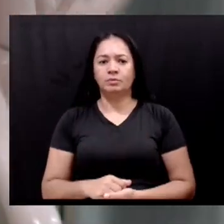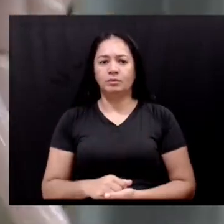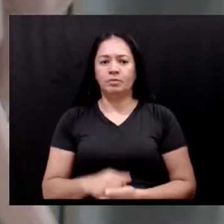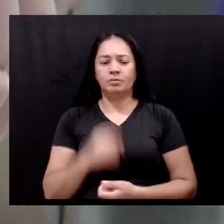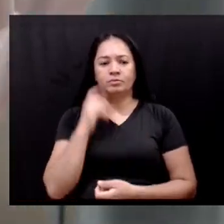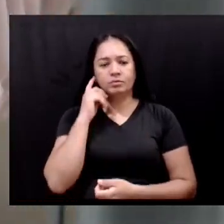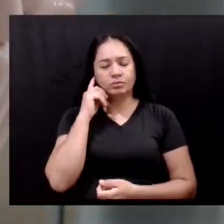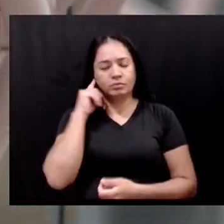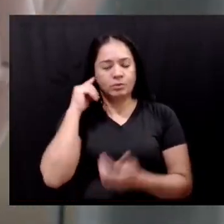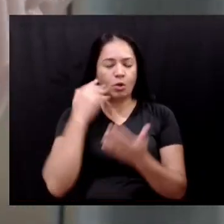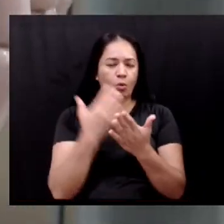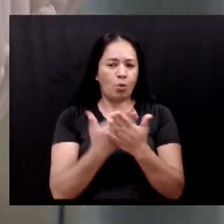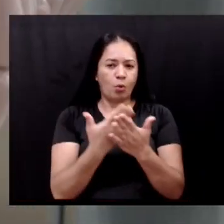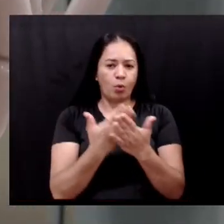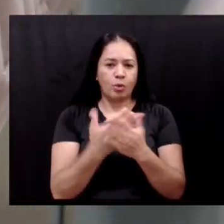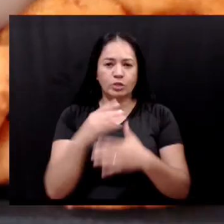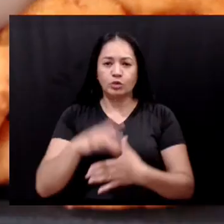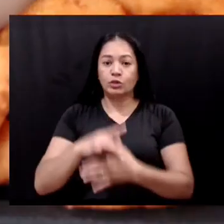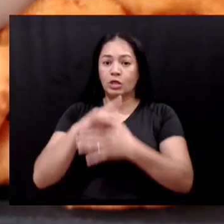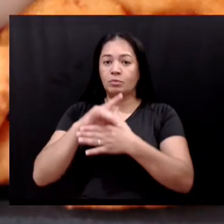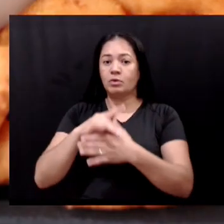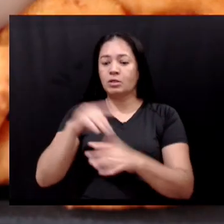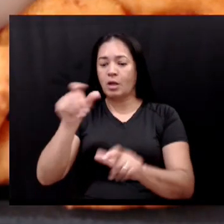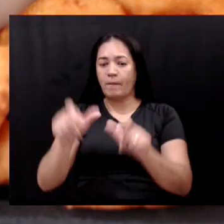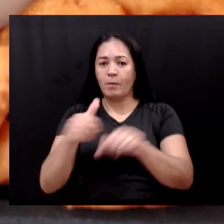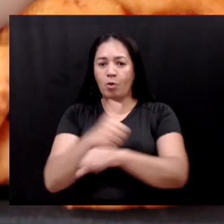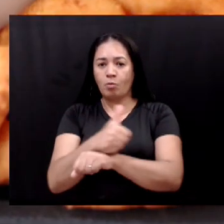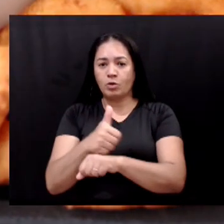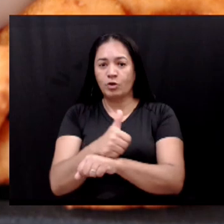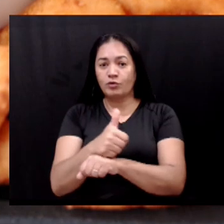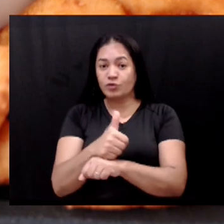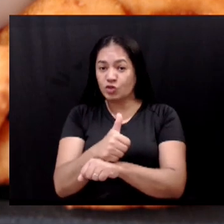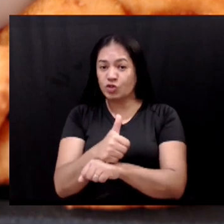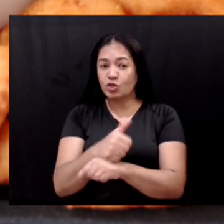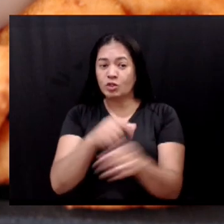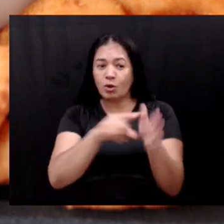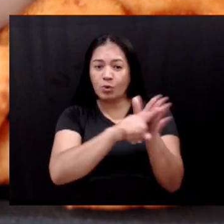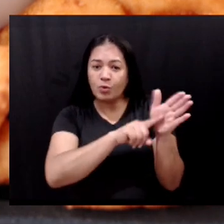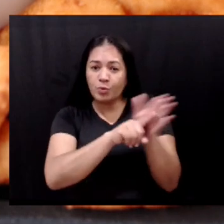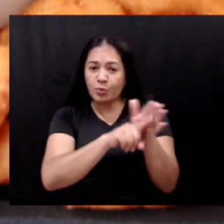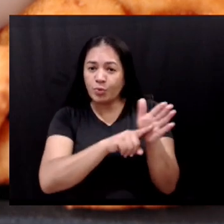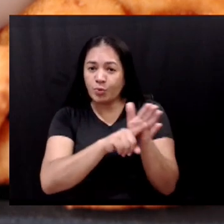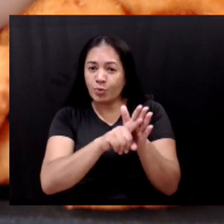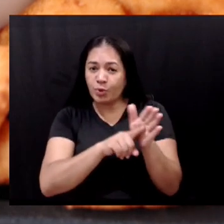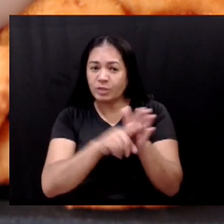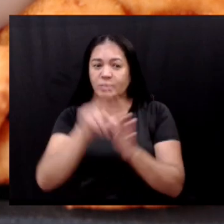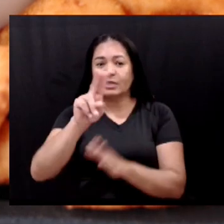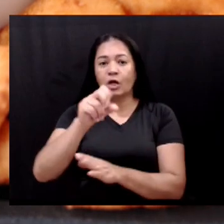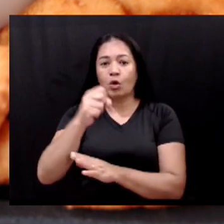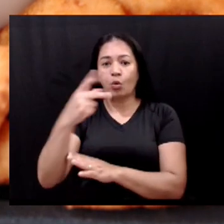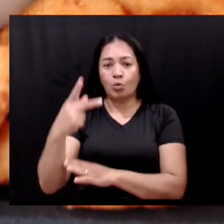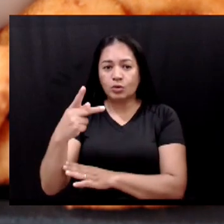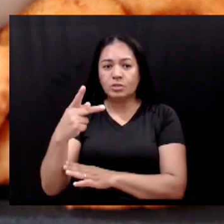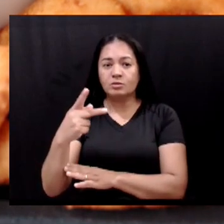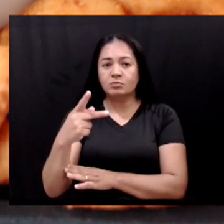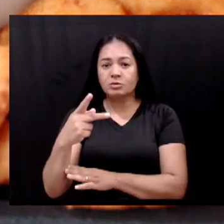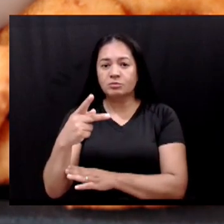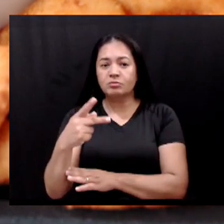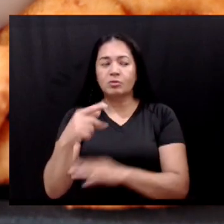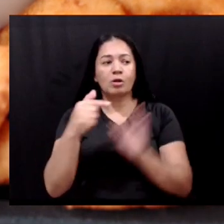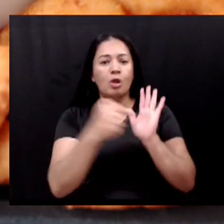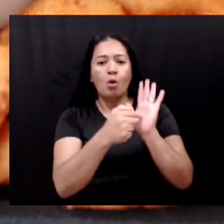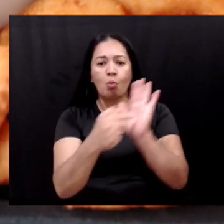por pesquisadores da USP e da Fiocruz, que é a Fundação Oswaldo Cruz, apontou que o aumento